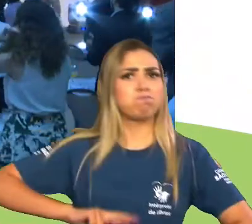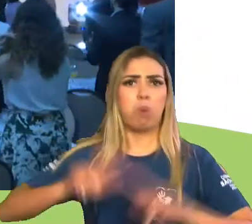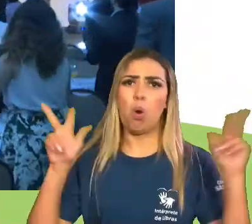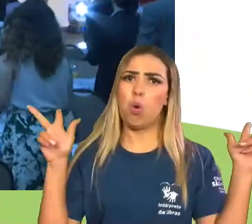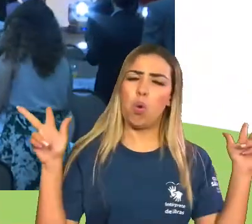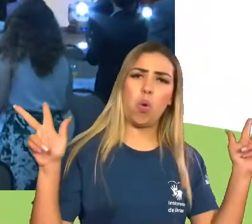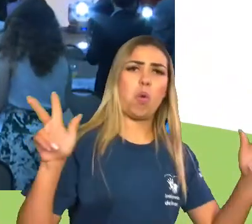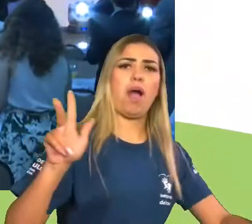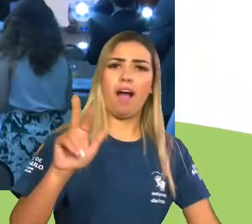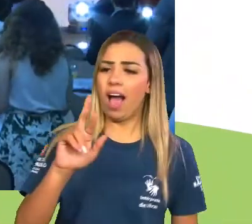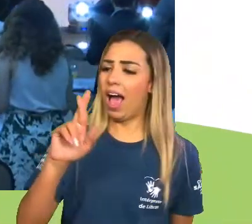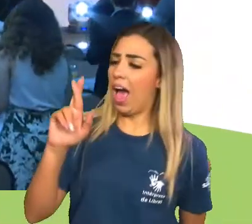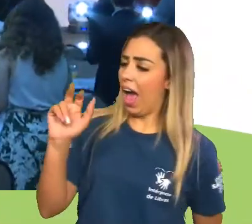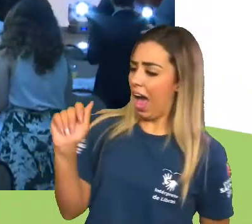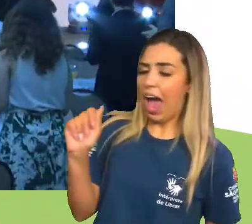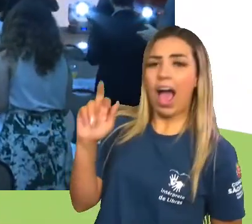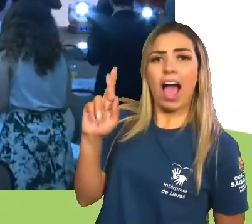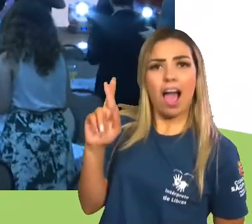Raro.